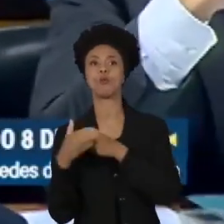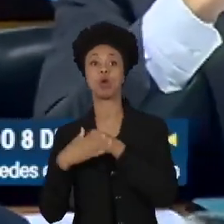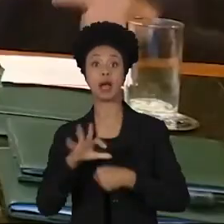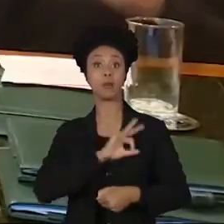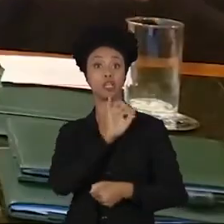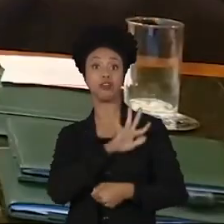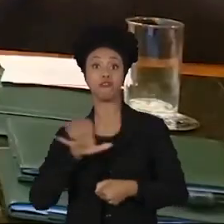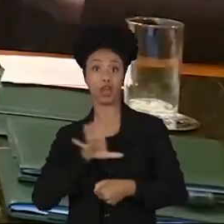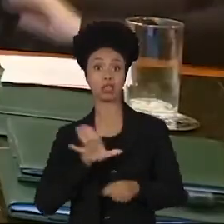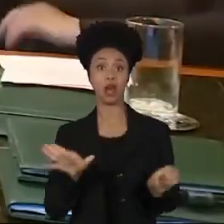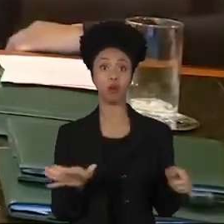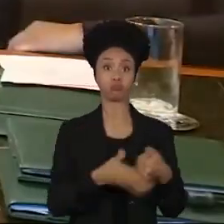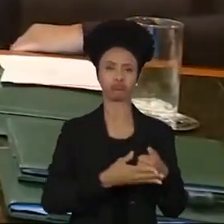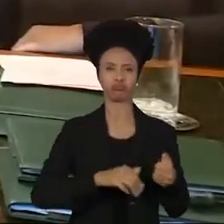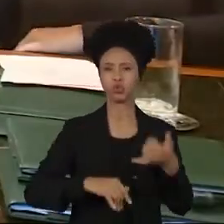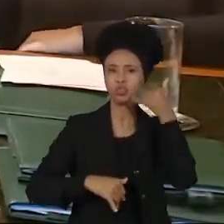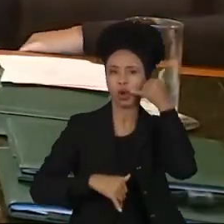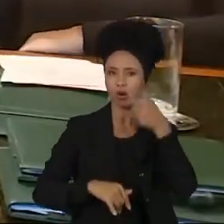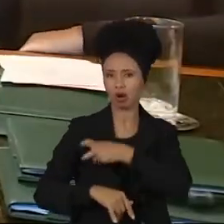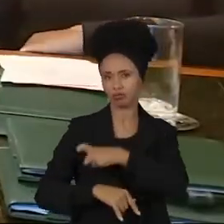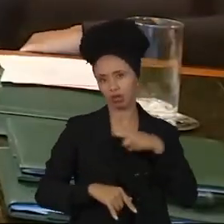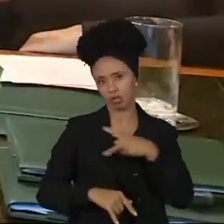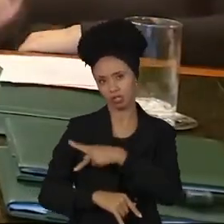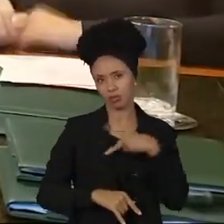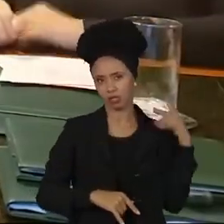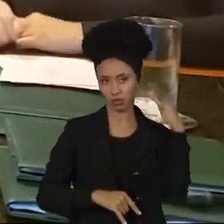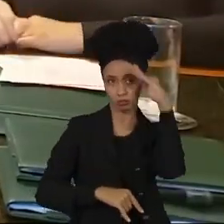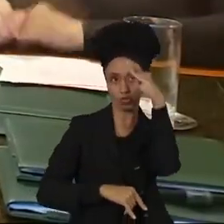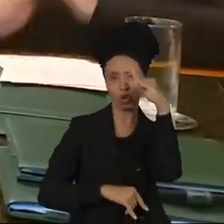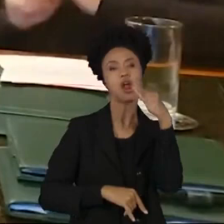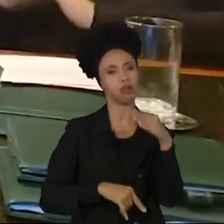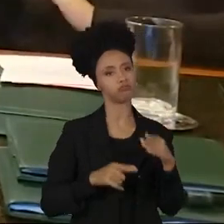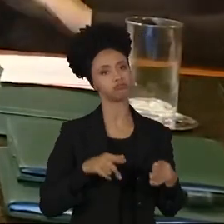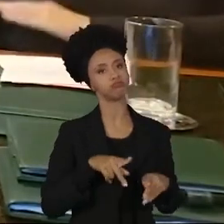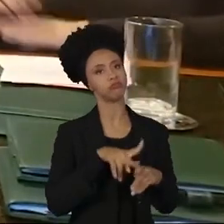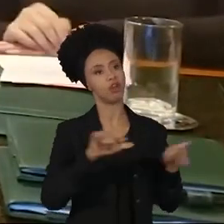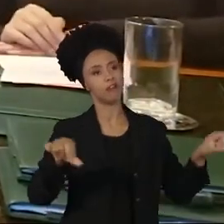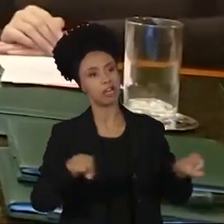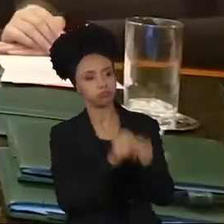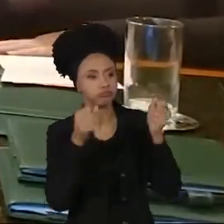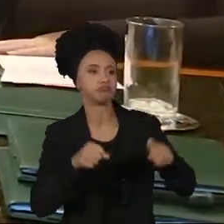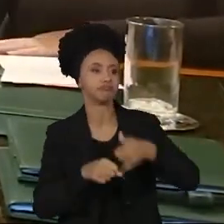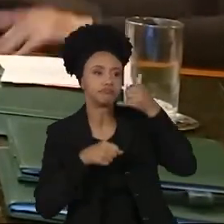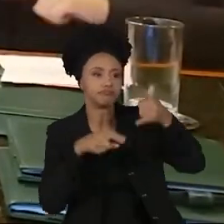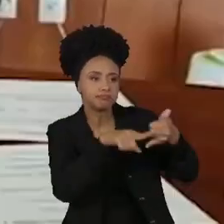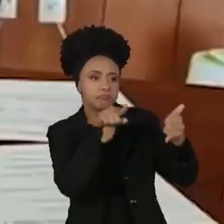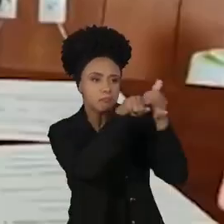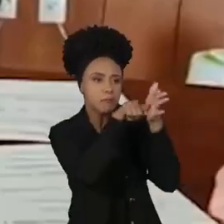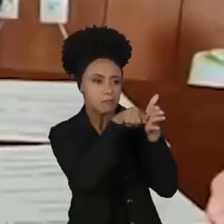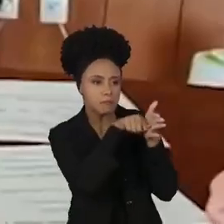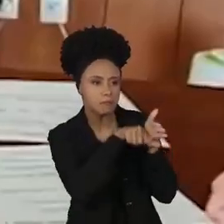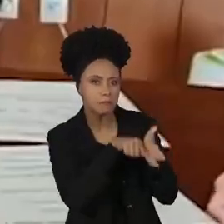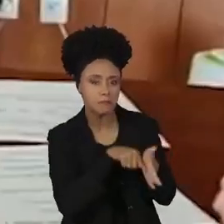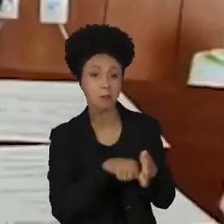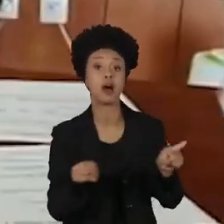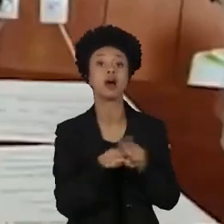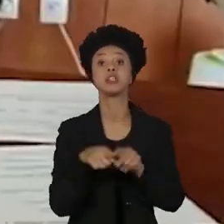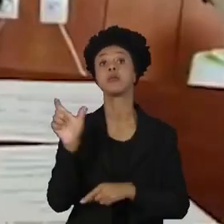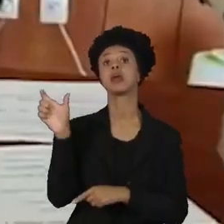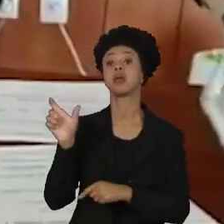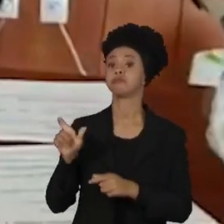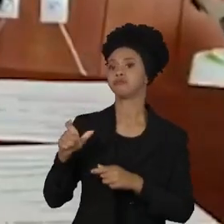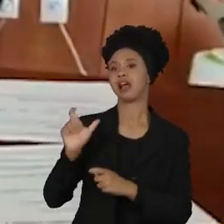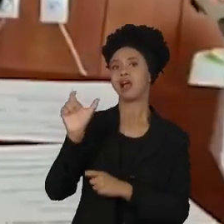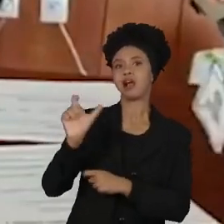Polícia Federal no celular do ex-presidente Jair Bolsonaro, durante as investigações que apuram fraude nos cartões de